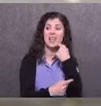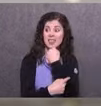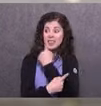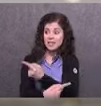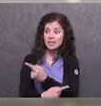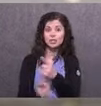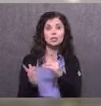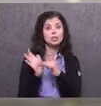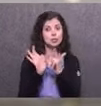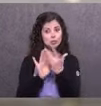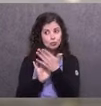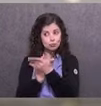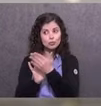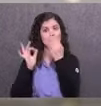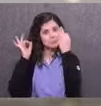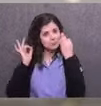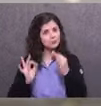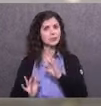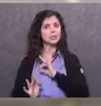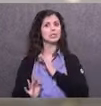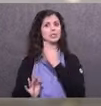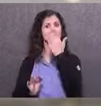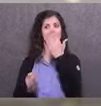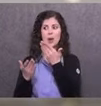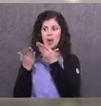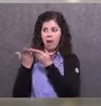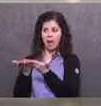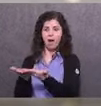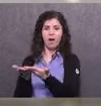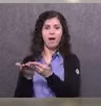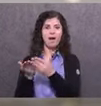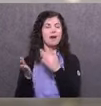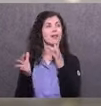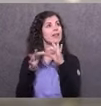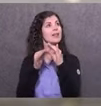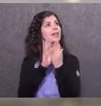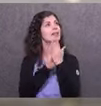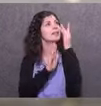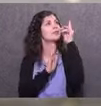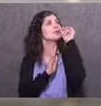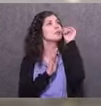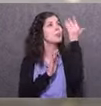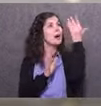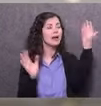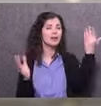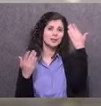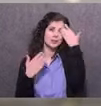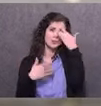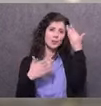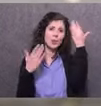Senhor, para a glória de Deus Pai.